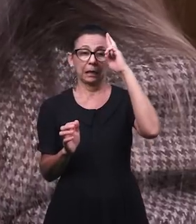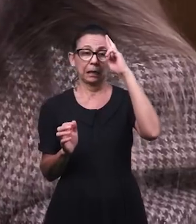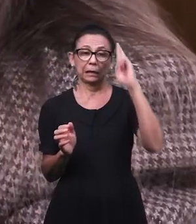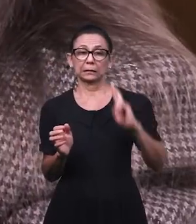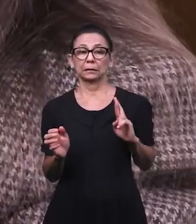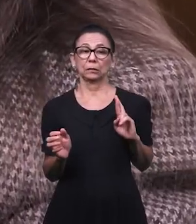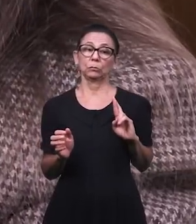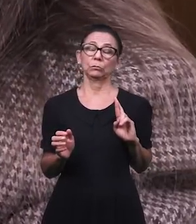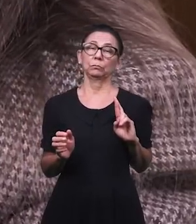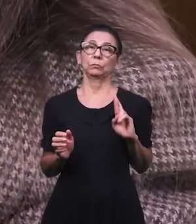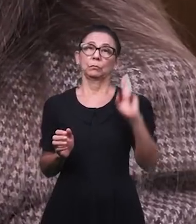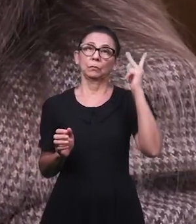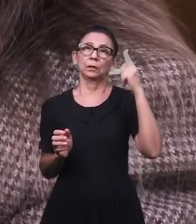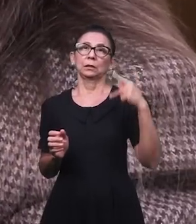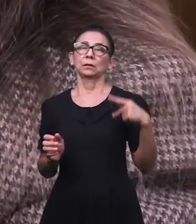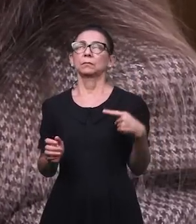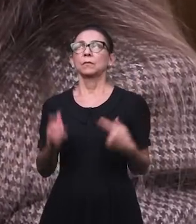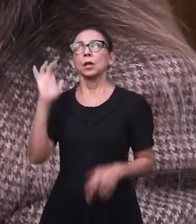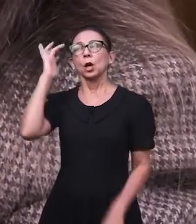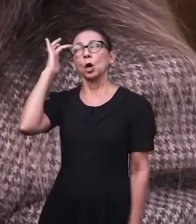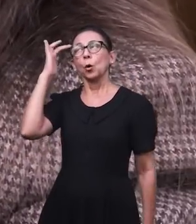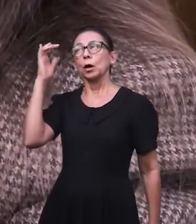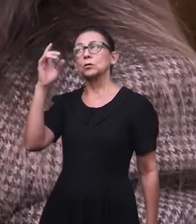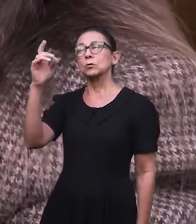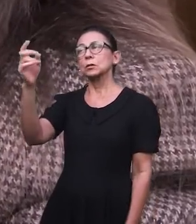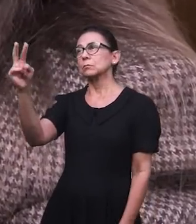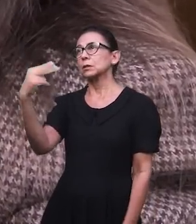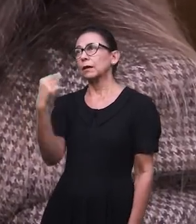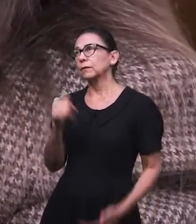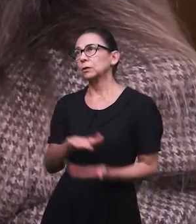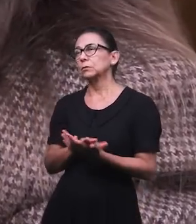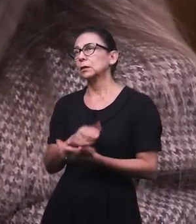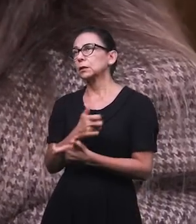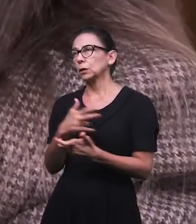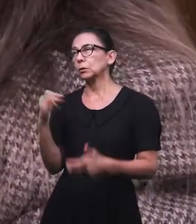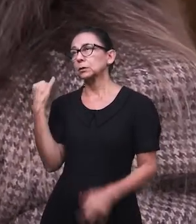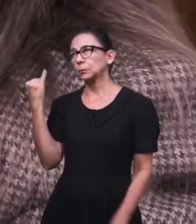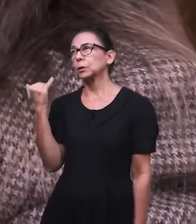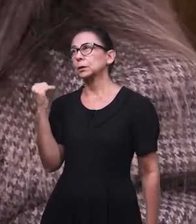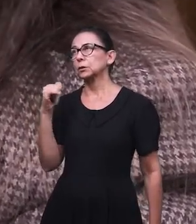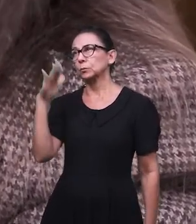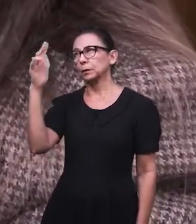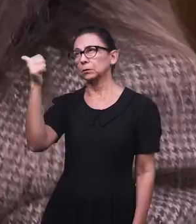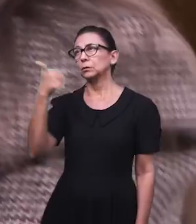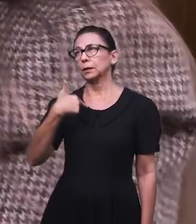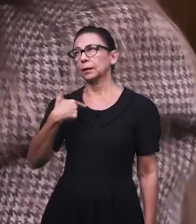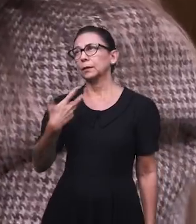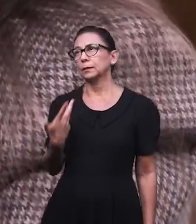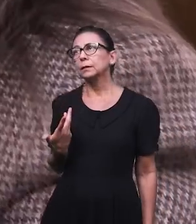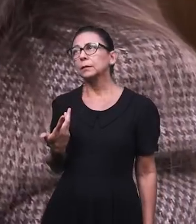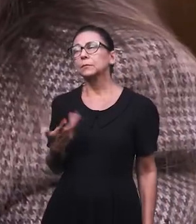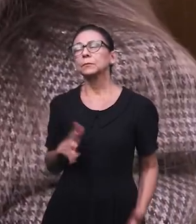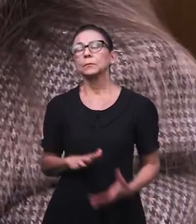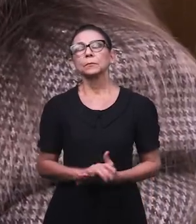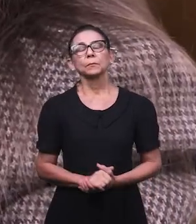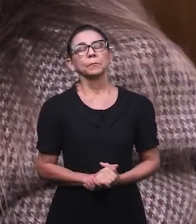razão, enfim. Aí eu falei, Senhor, eu acho que o Senhor não tá me ouvindo, não, tem coisa muito mais importante, isso não é